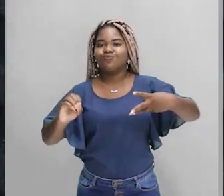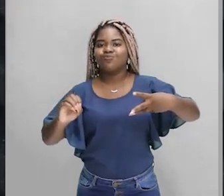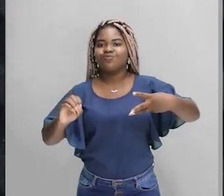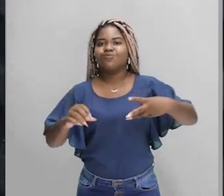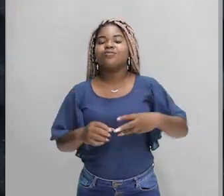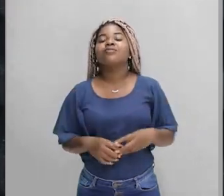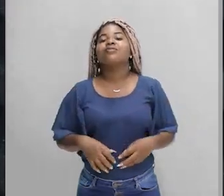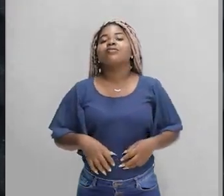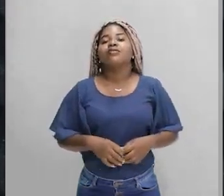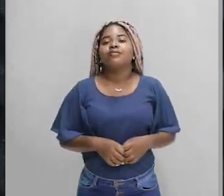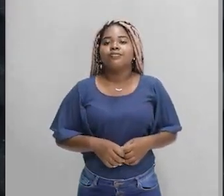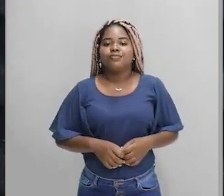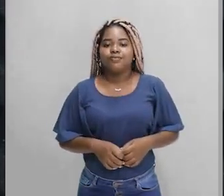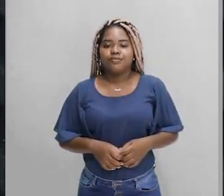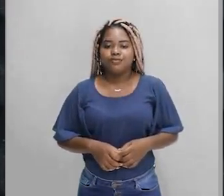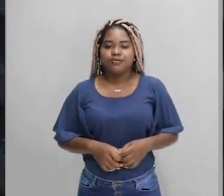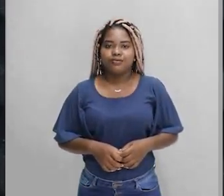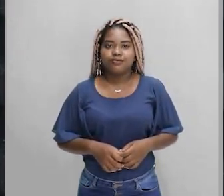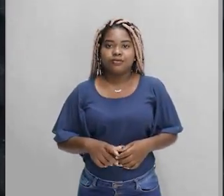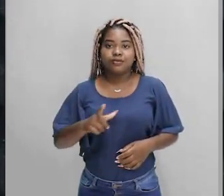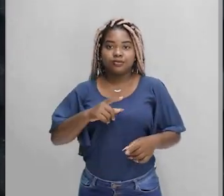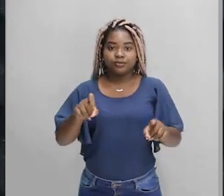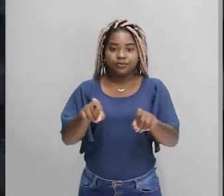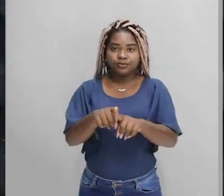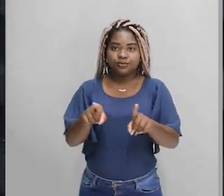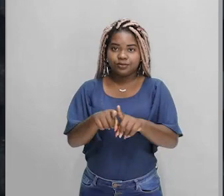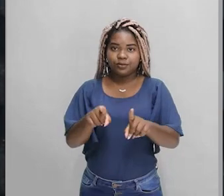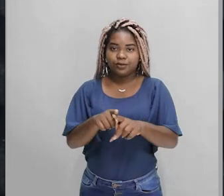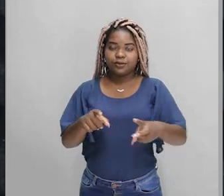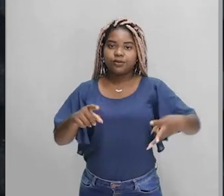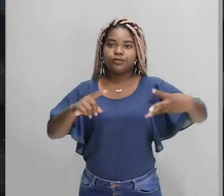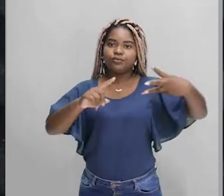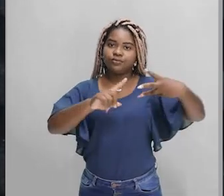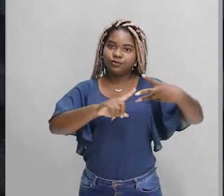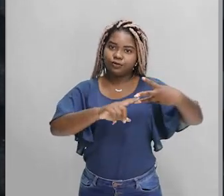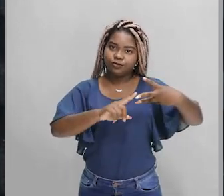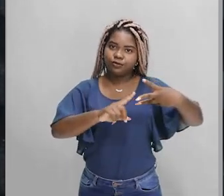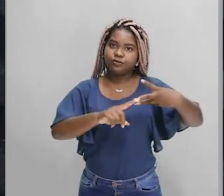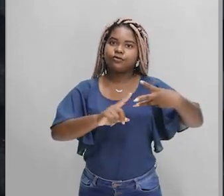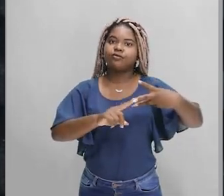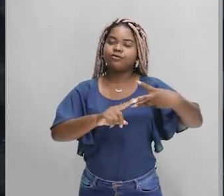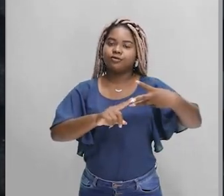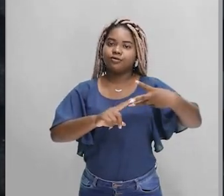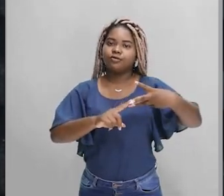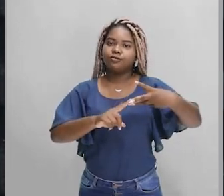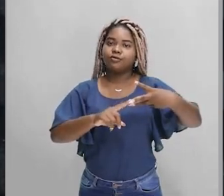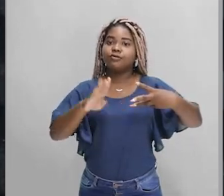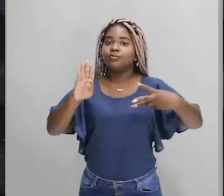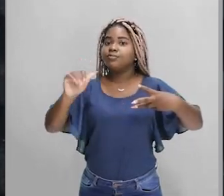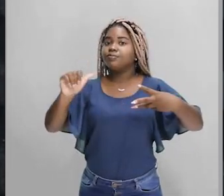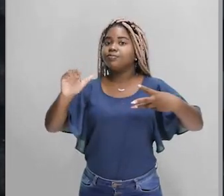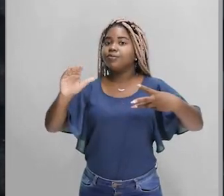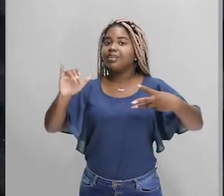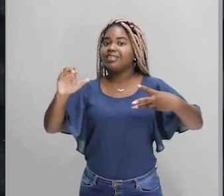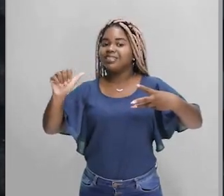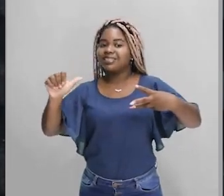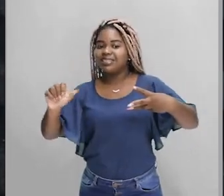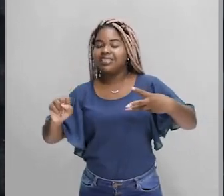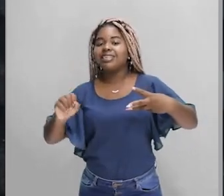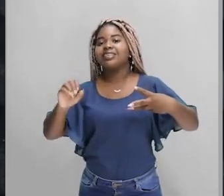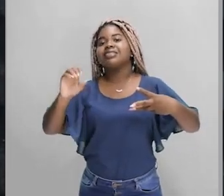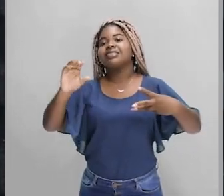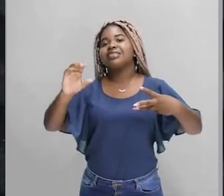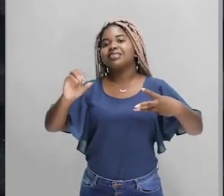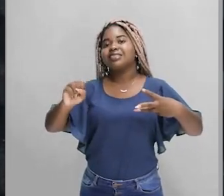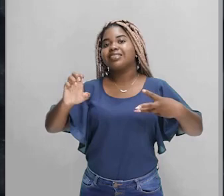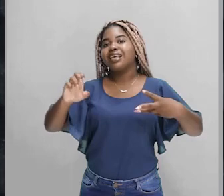3 nomes relativos aí aos escudos cristalinos. Depois, nós teremos as chamadas bacias sedimentares.